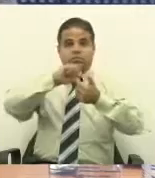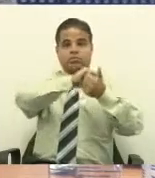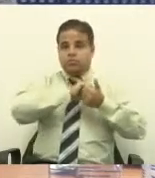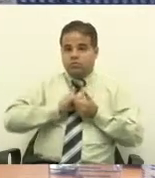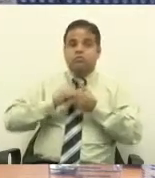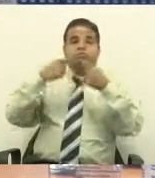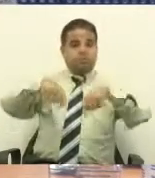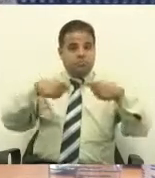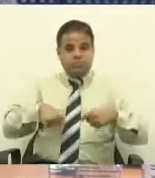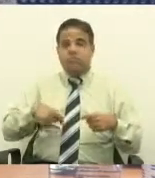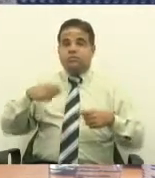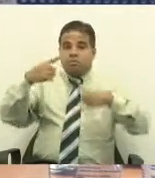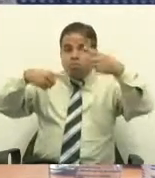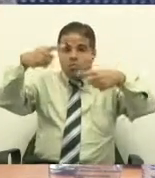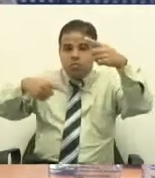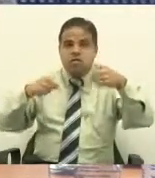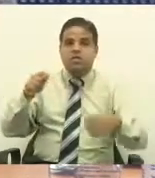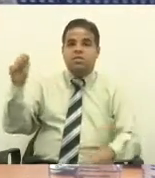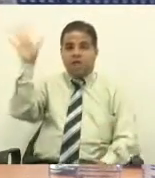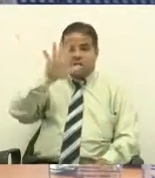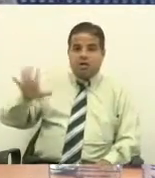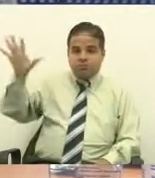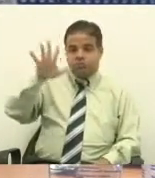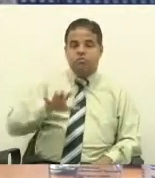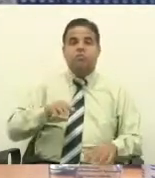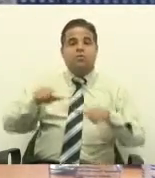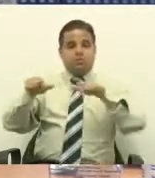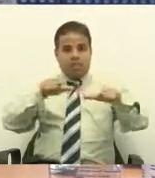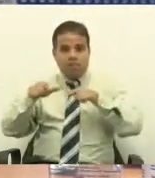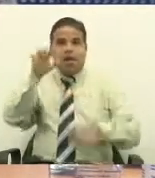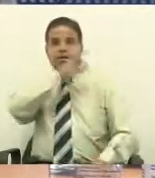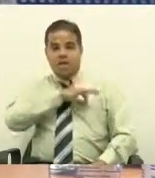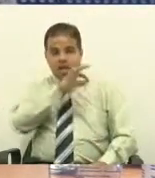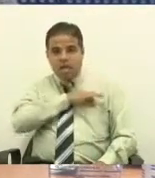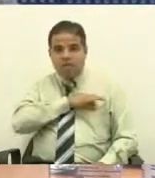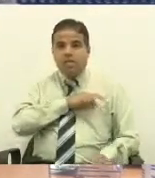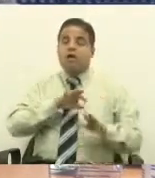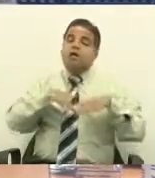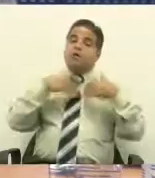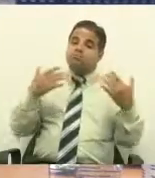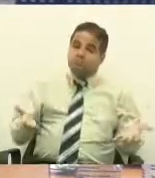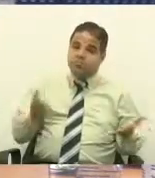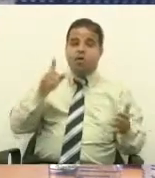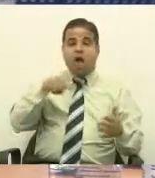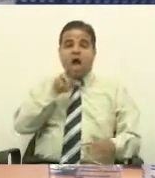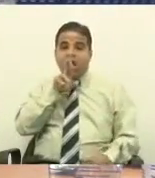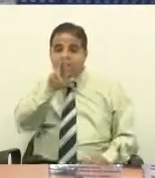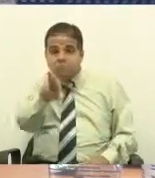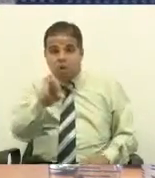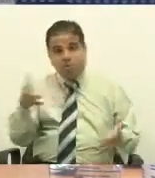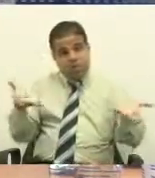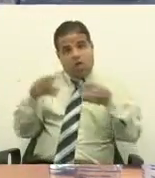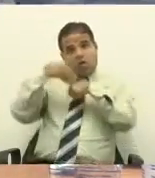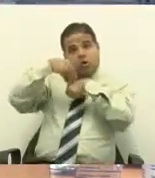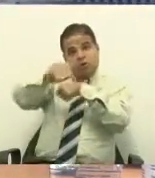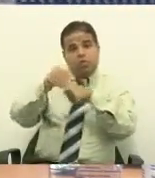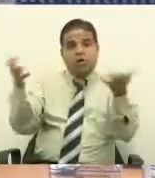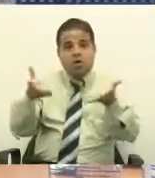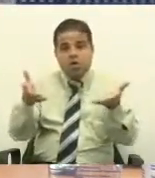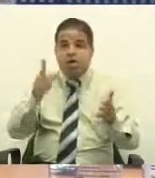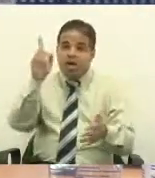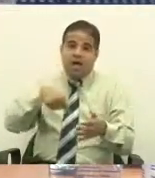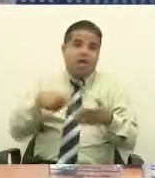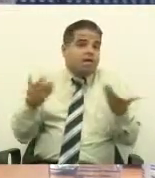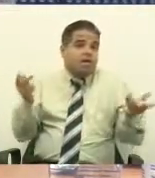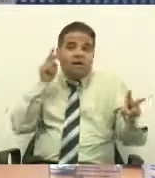qualificação que preconiza a Política Nacional de Emprego, Trabalho e Renda. Então, a resposta que eu tenho para te dar aqui, acredito que é uma